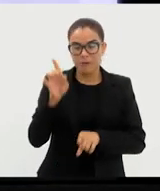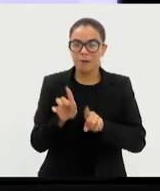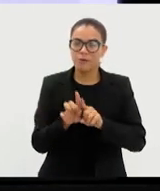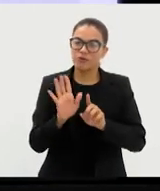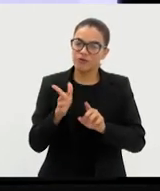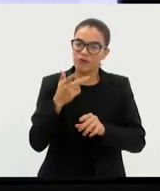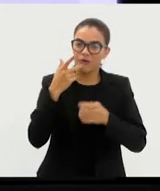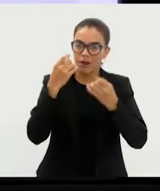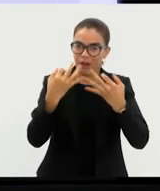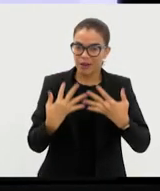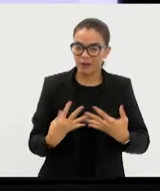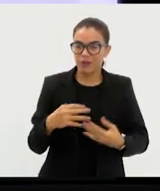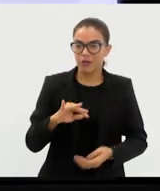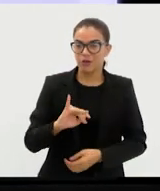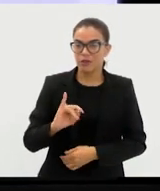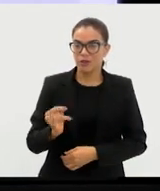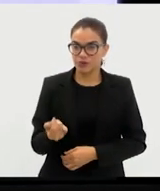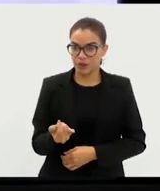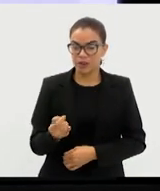ali a questão do TJ.